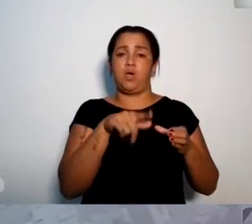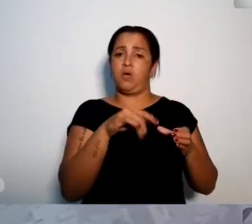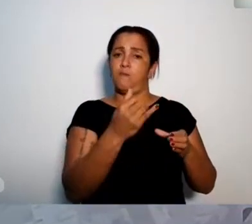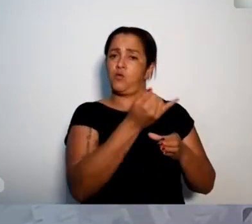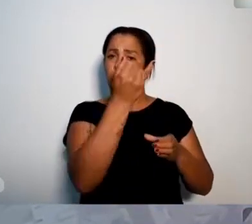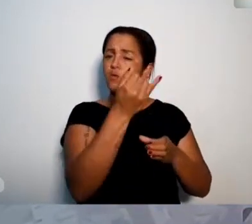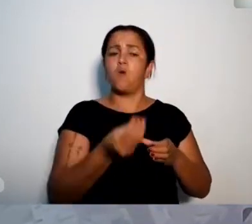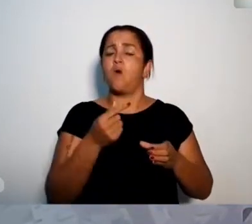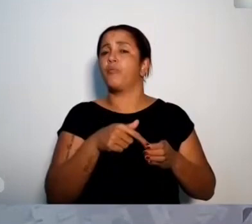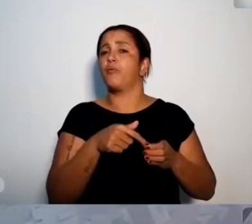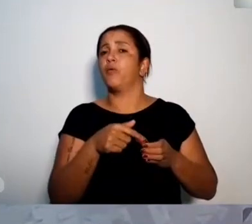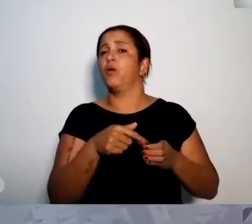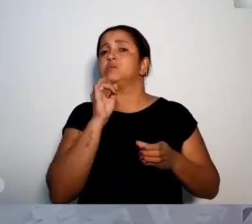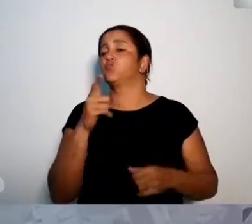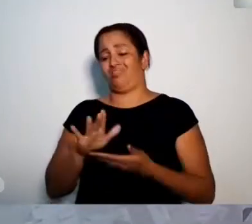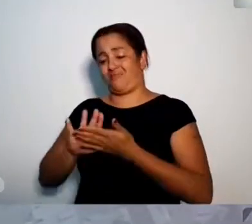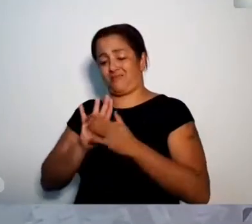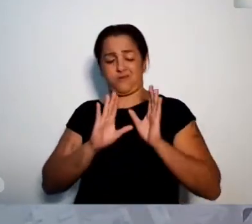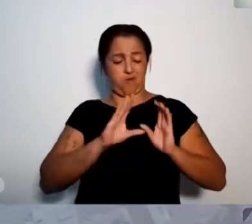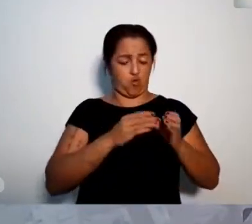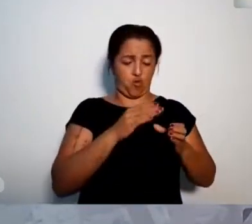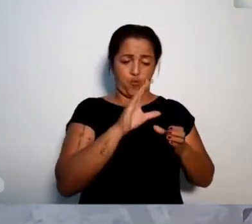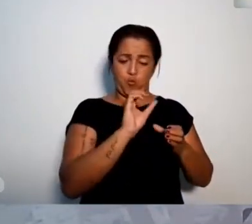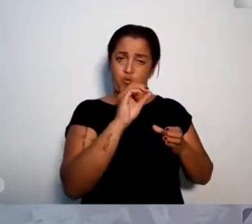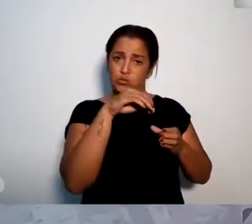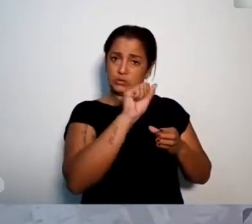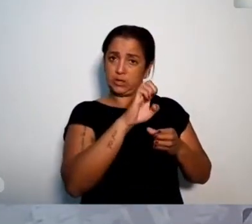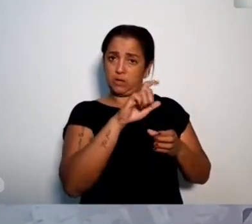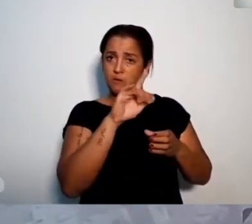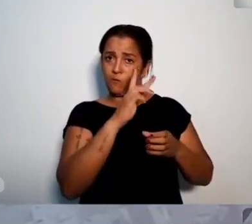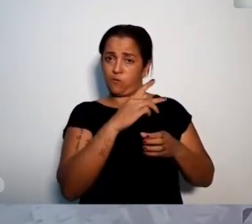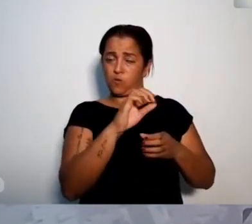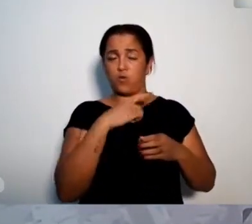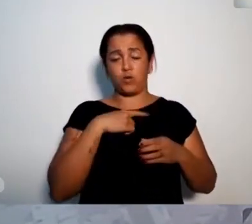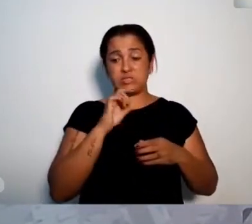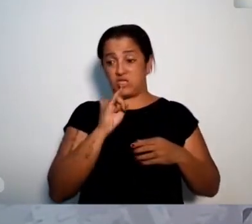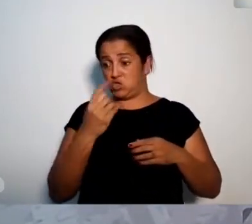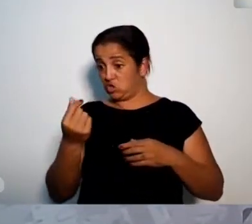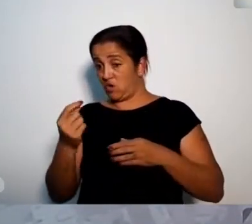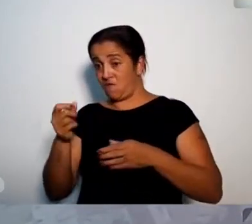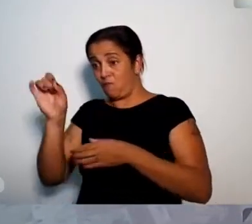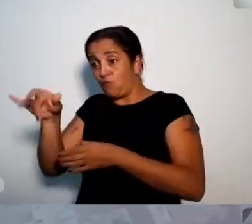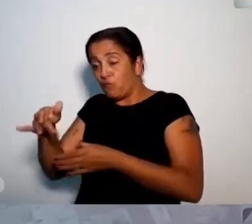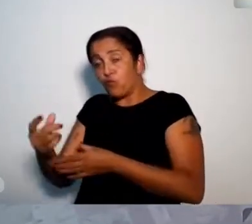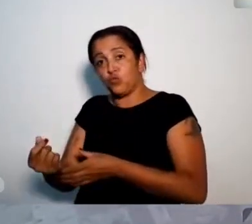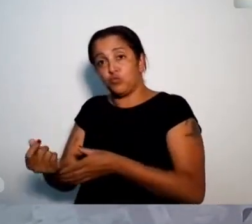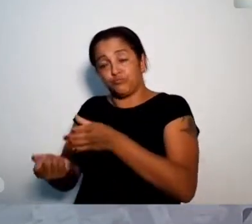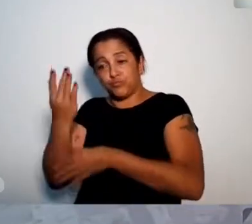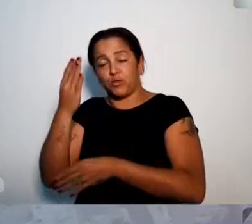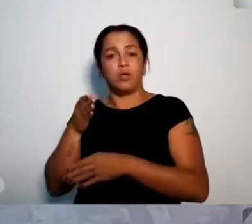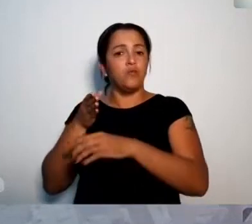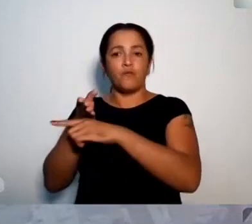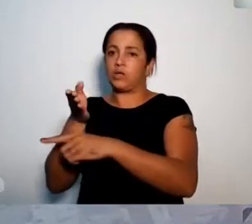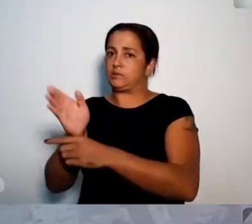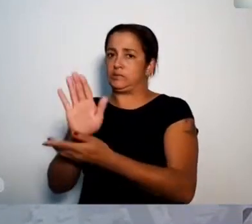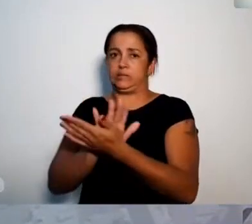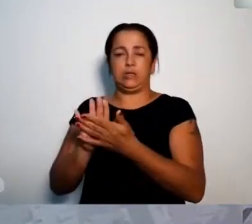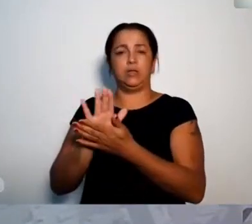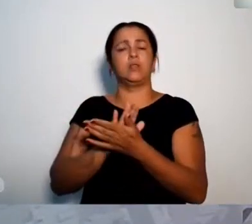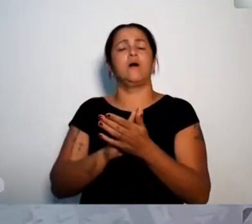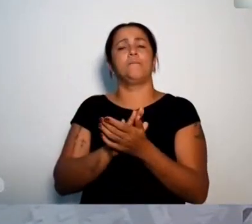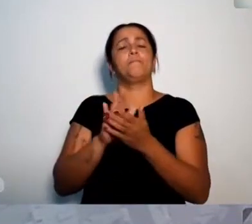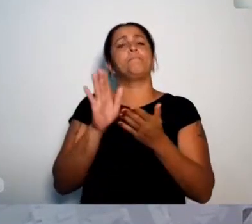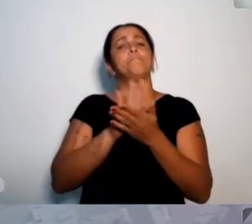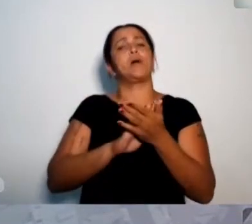o fundo que nós estamos criando não poderá ser acessado. Então, eu vou dar um voto de confiança. Vou pedir já desde já, senhor